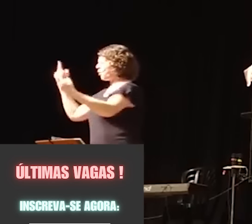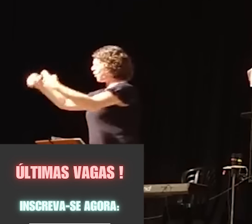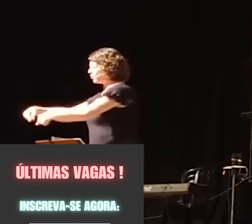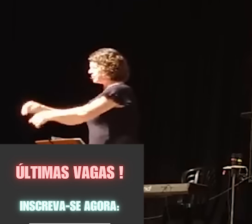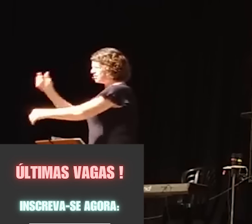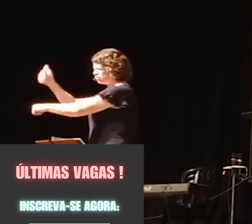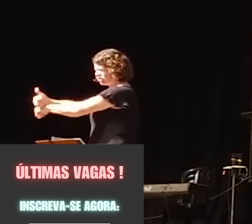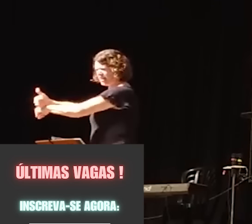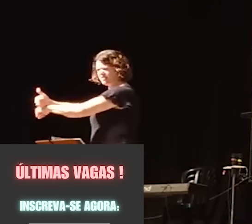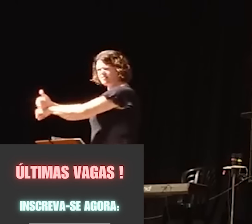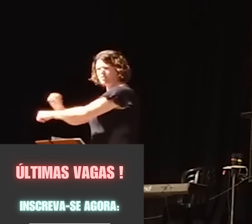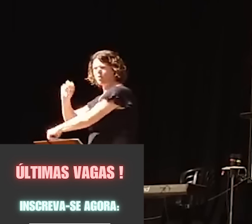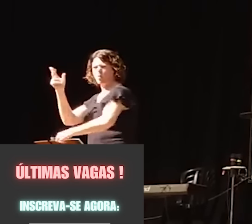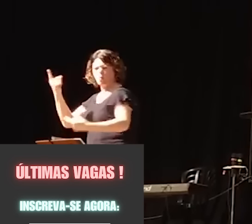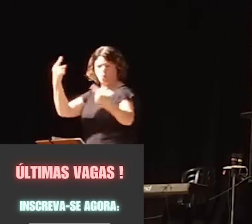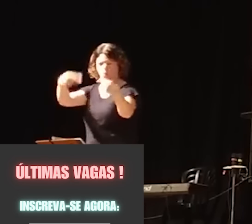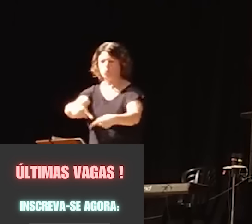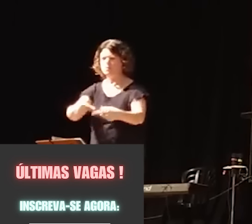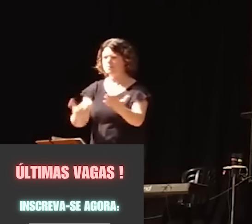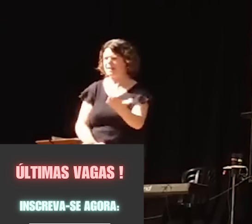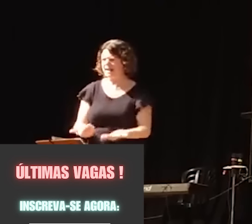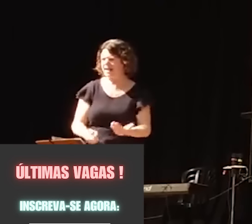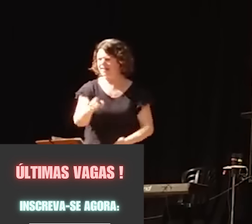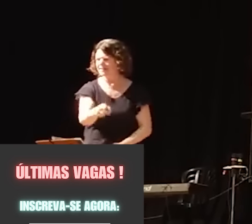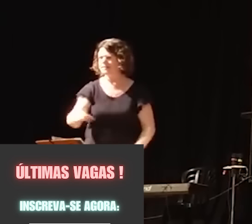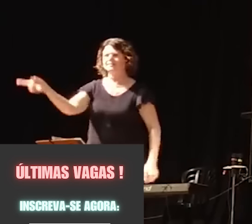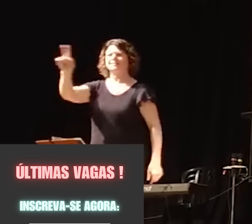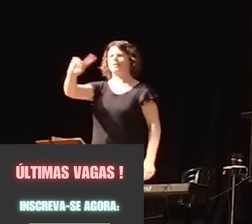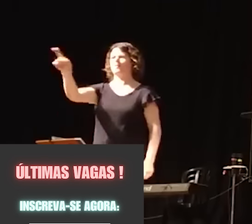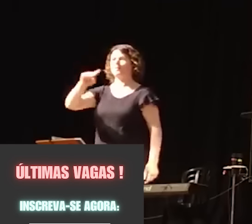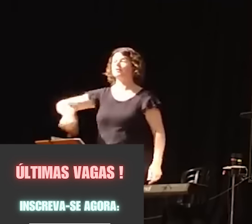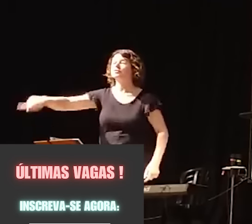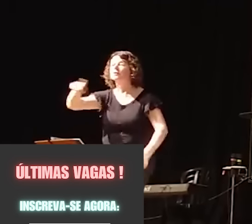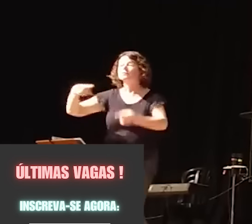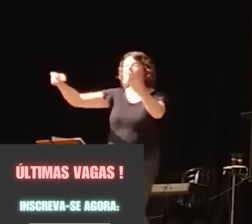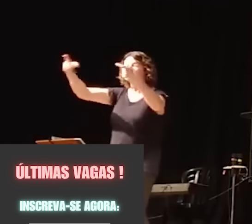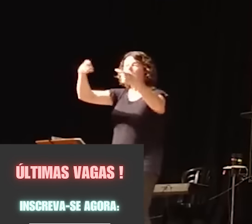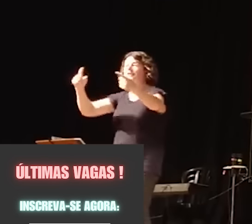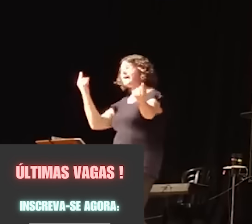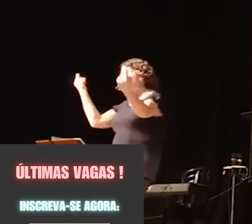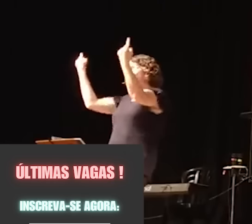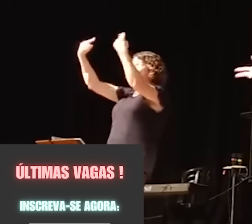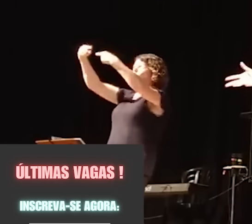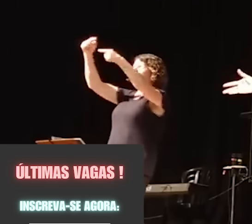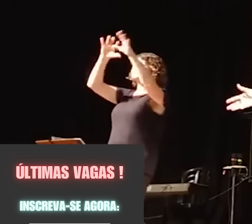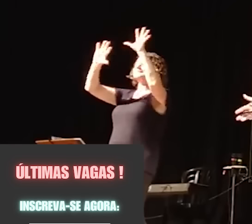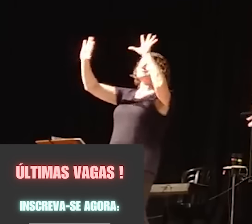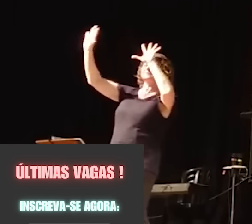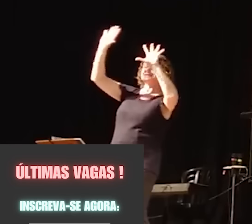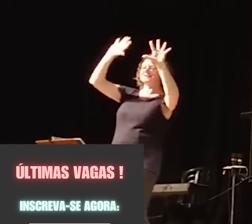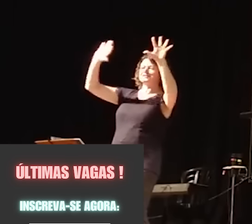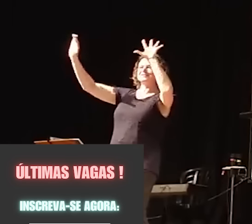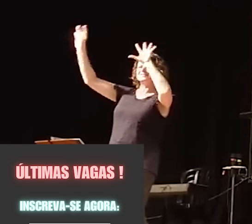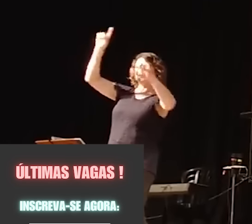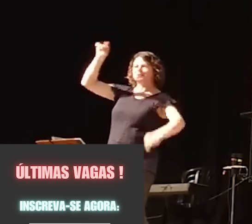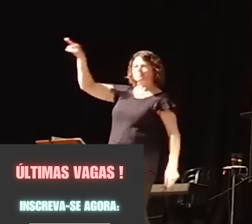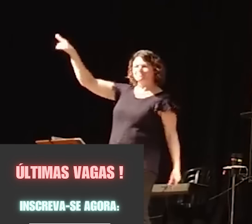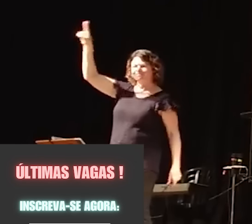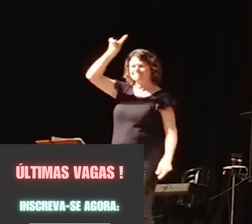empregado a nossa luta é espiritual e luta espiritual a gente só S vence com vida